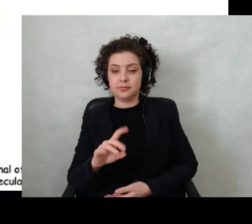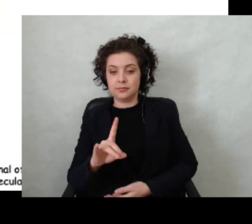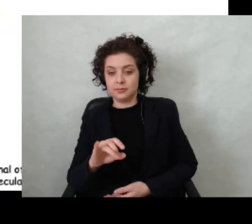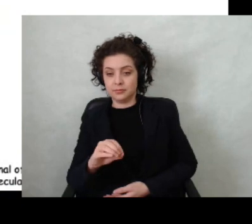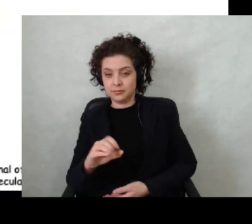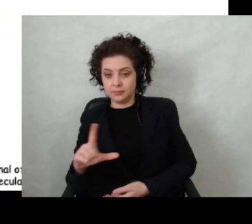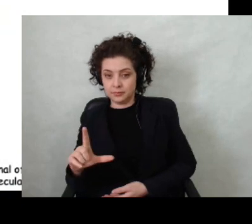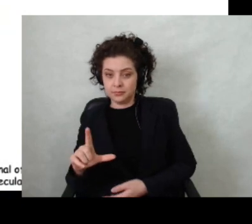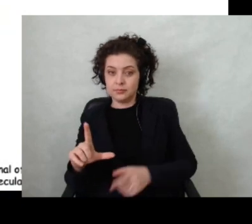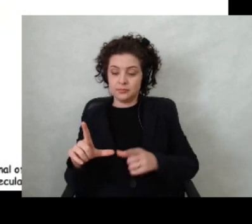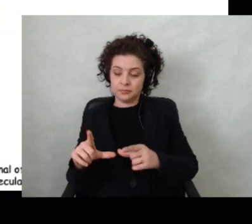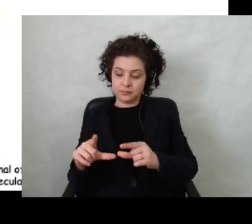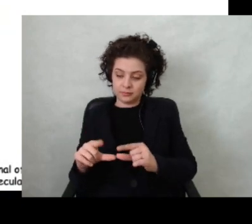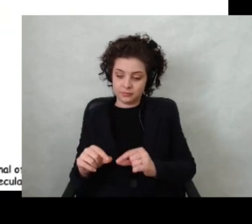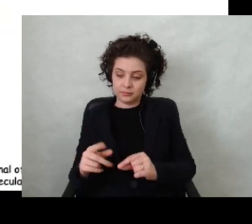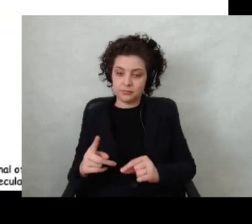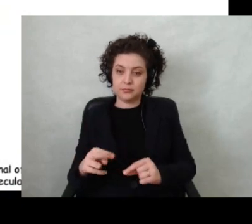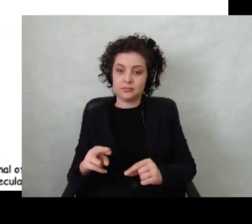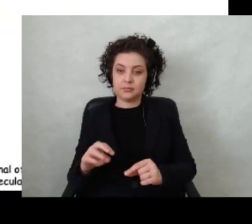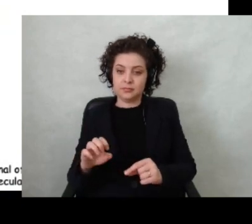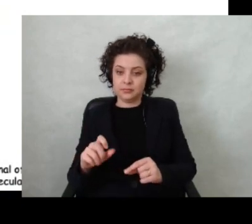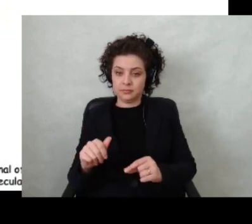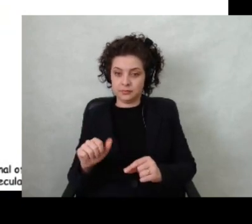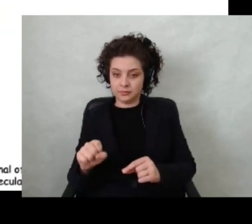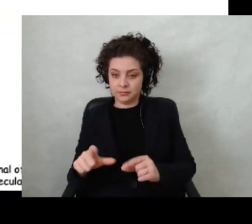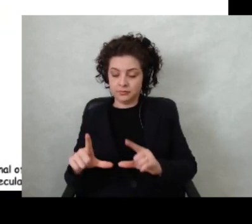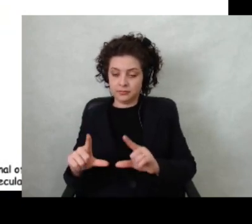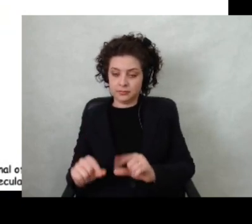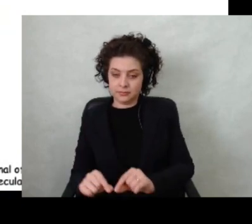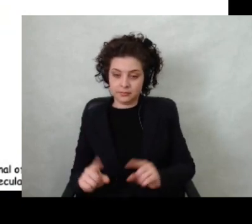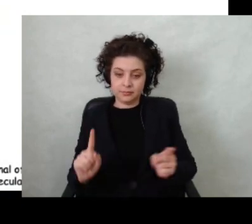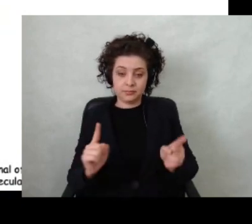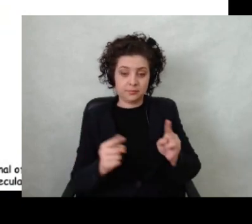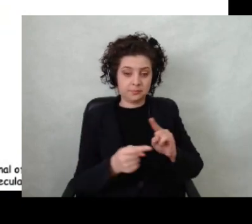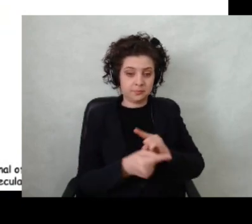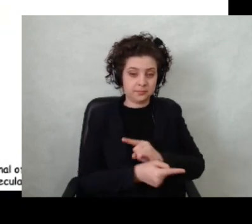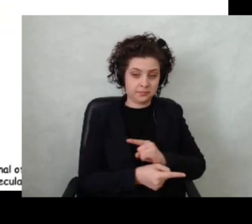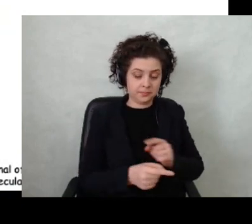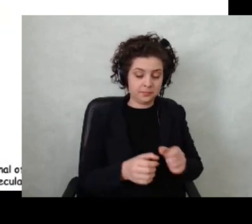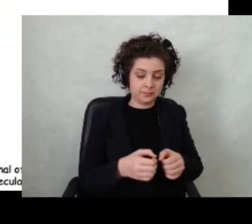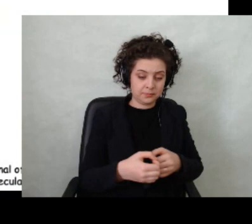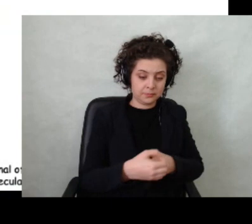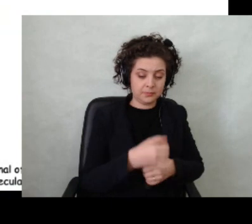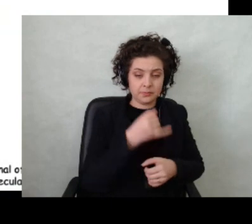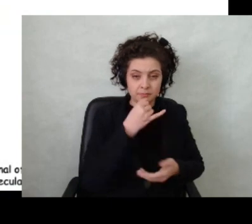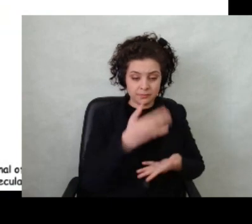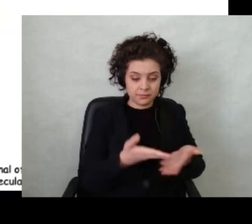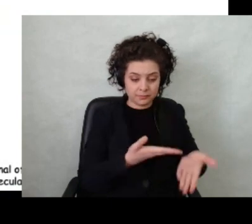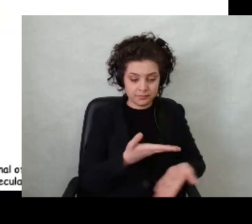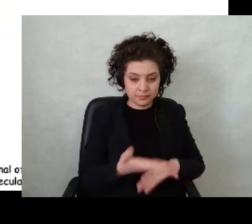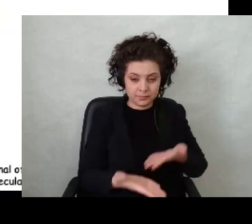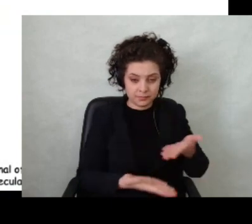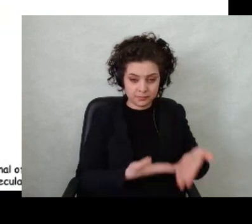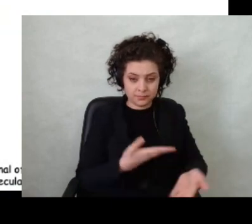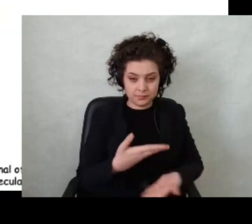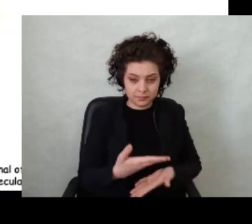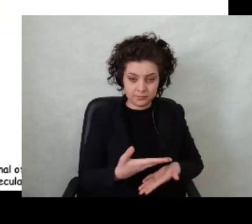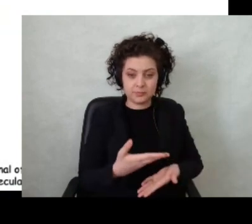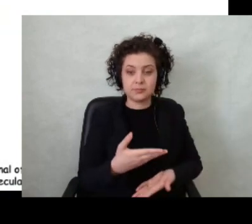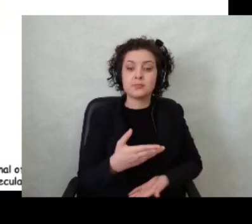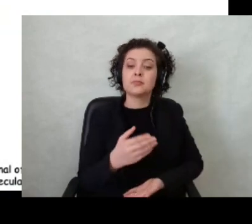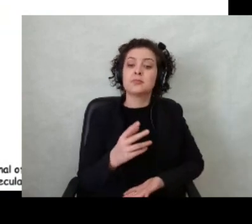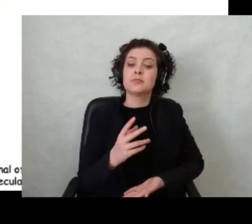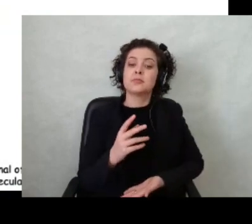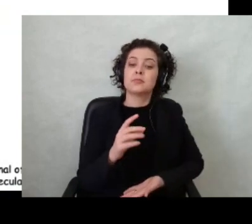protease. Além disso, o oposto, quando se tratou essas células com a de hidroxitestosterona, houve então